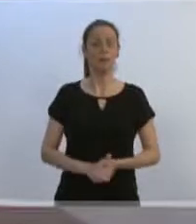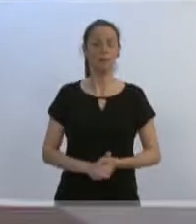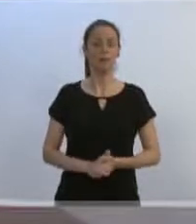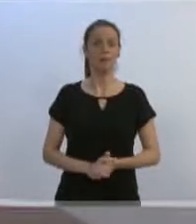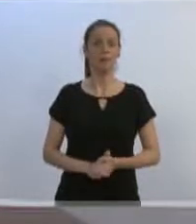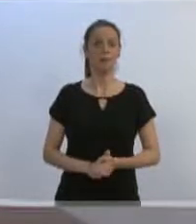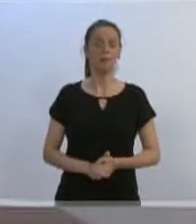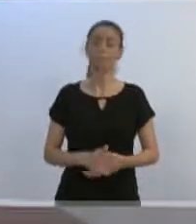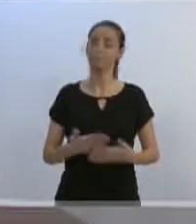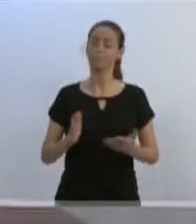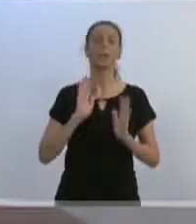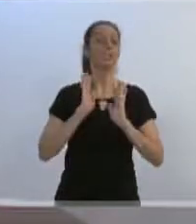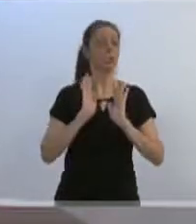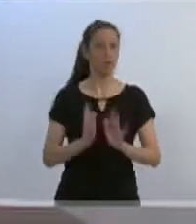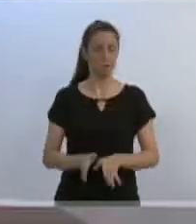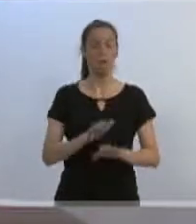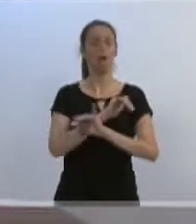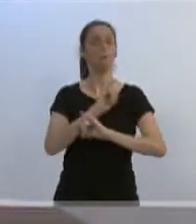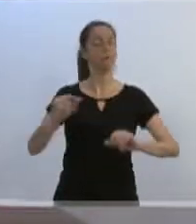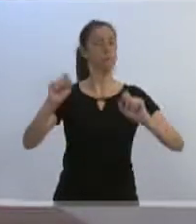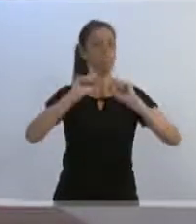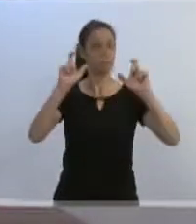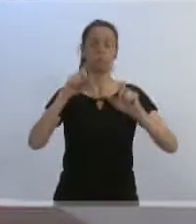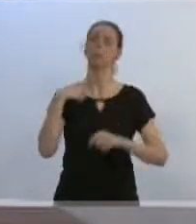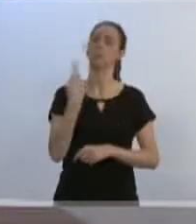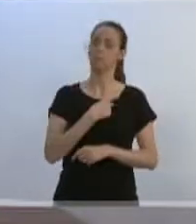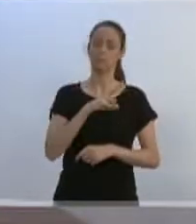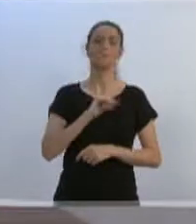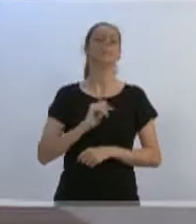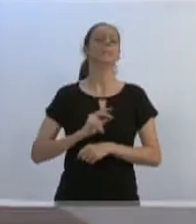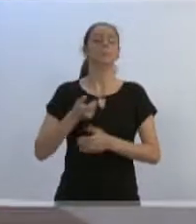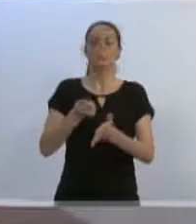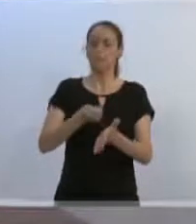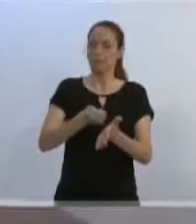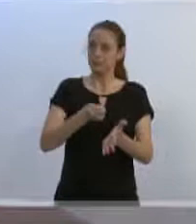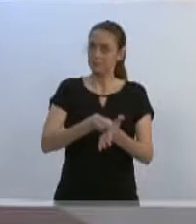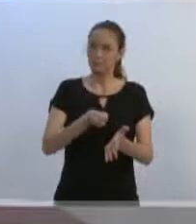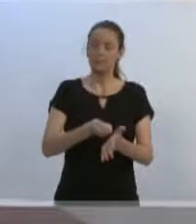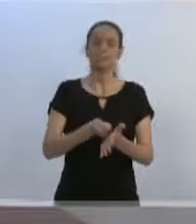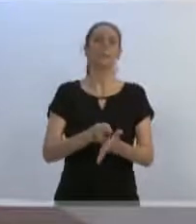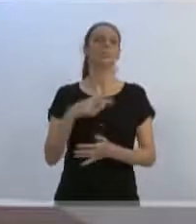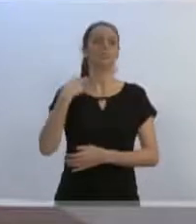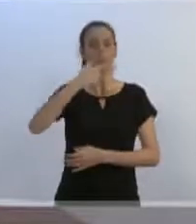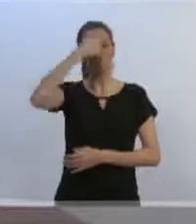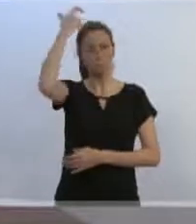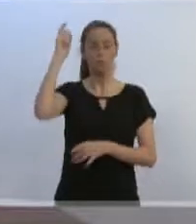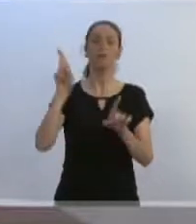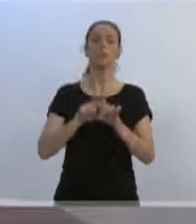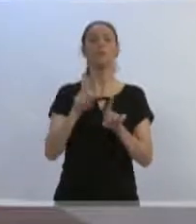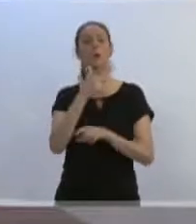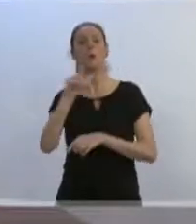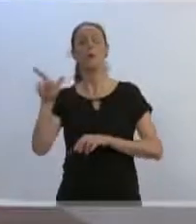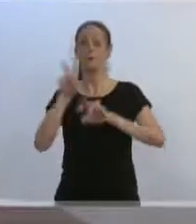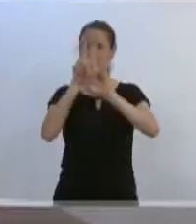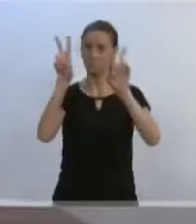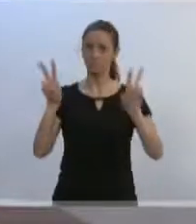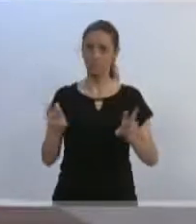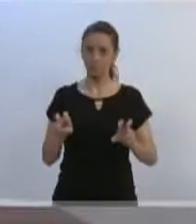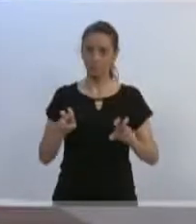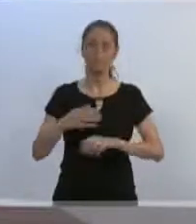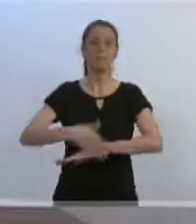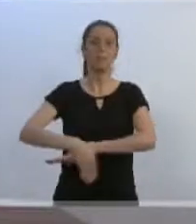deixar já foi dado o alerta e nós estaremos cobrando com certeza vereador a dianteira e no que diz respeito também a